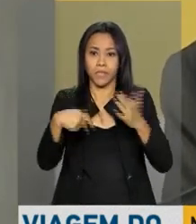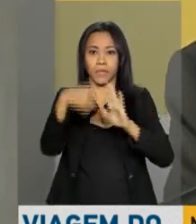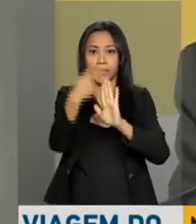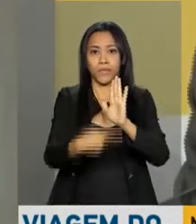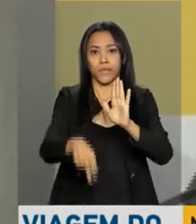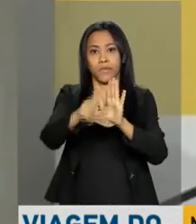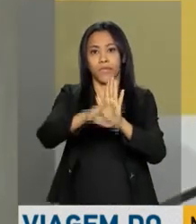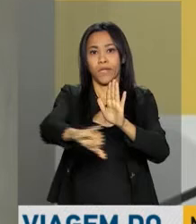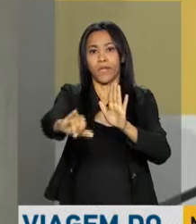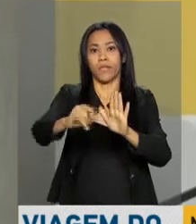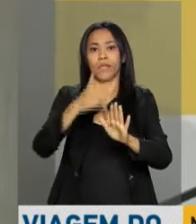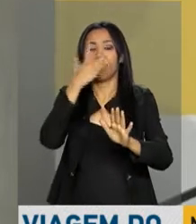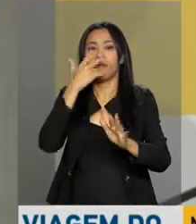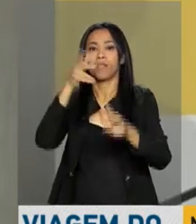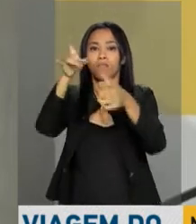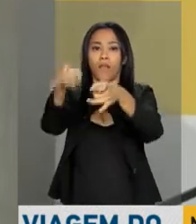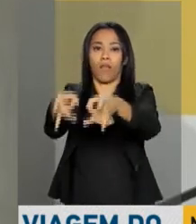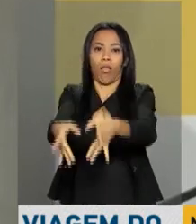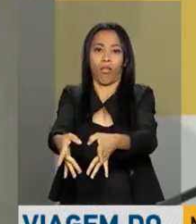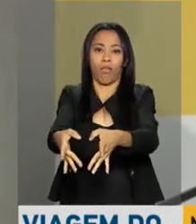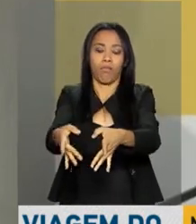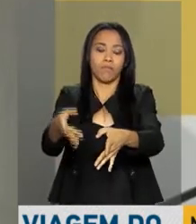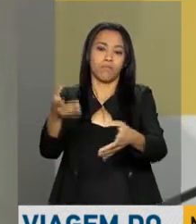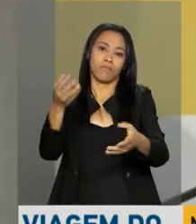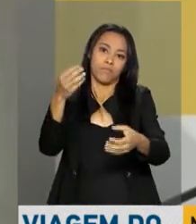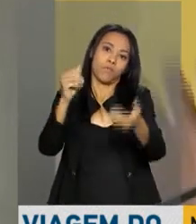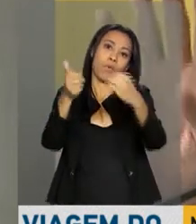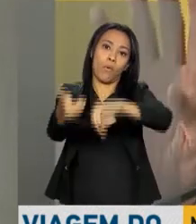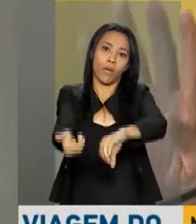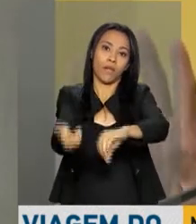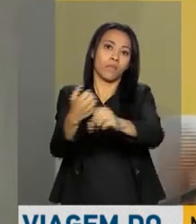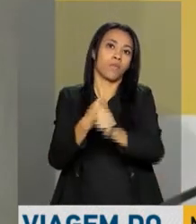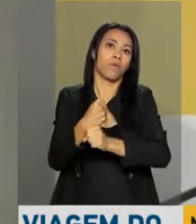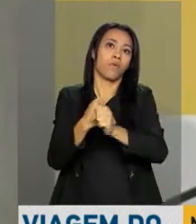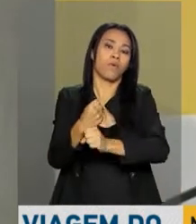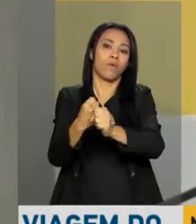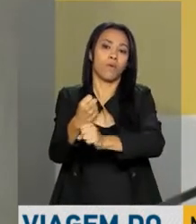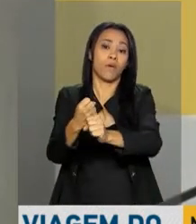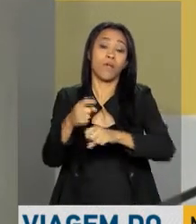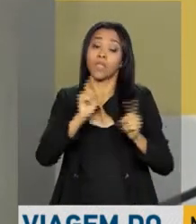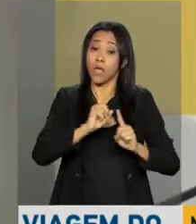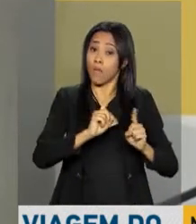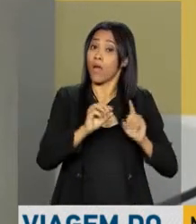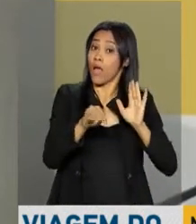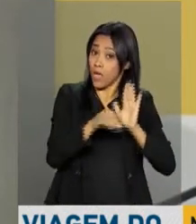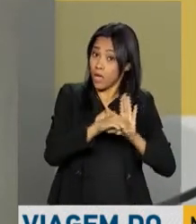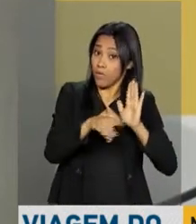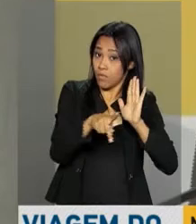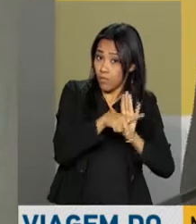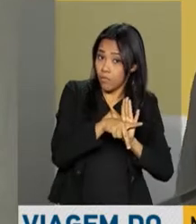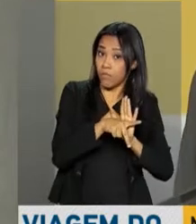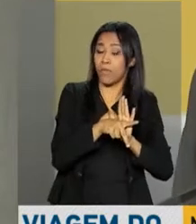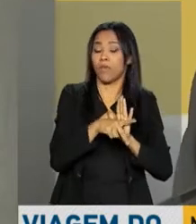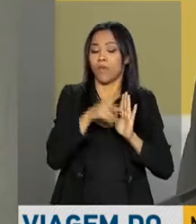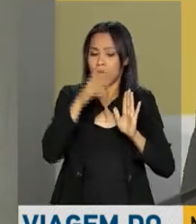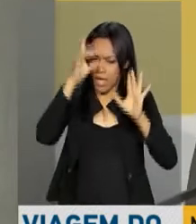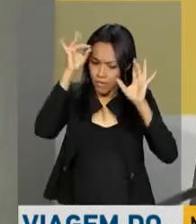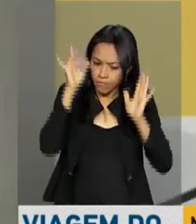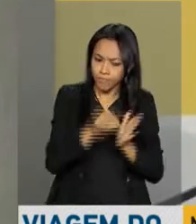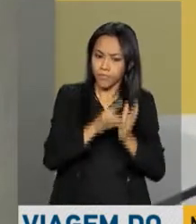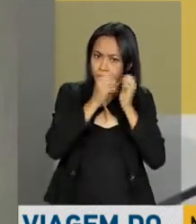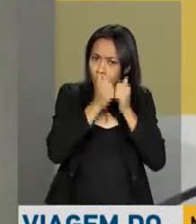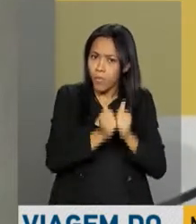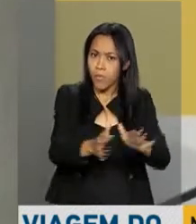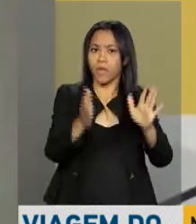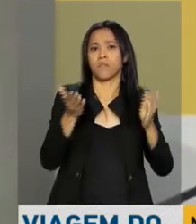lei e fica paralisado no congresso nacional por muito tempo ela medida provisória entra em vigor imediatamente tem